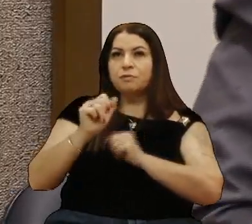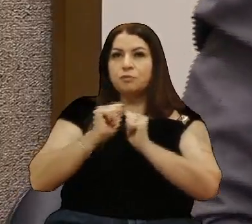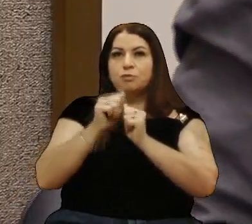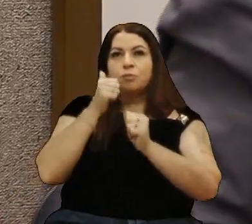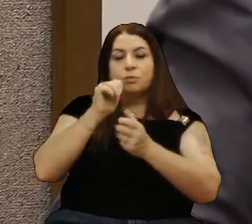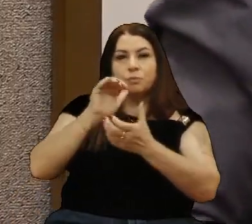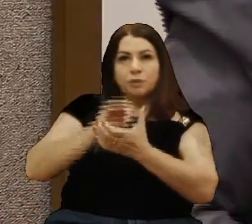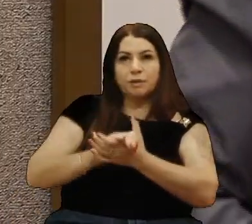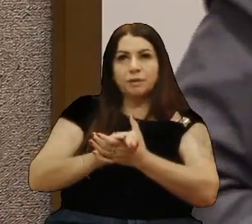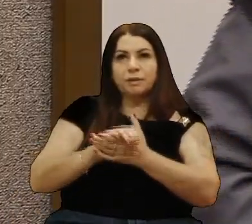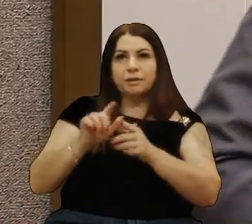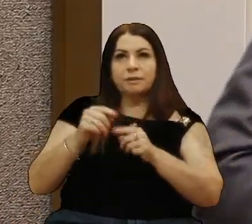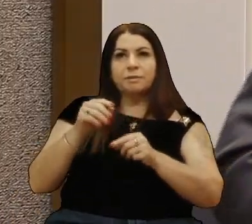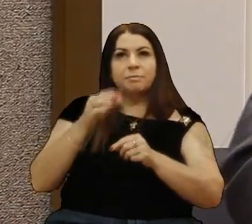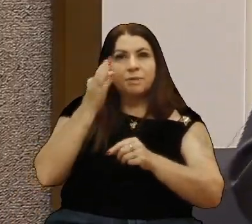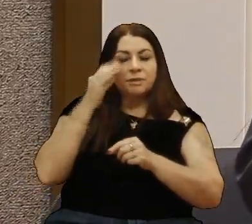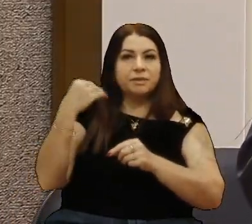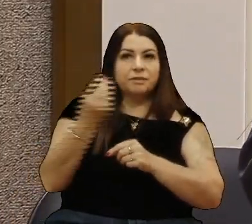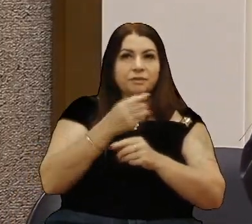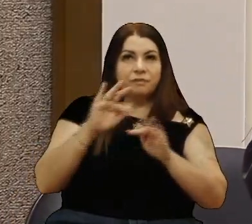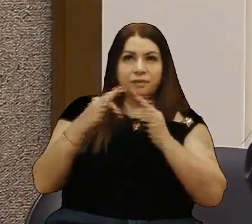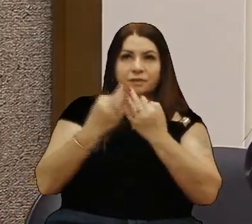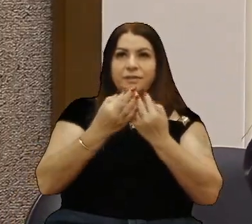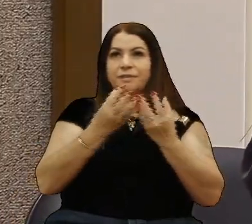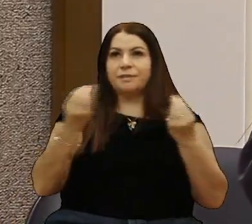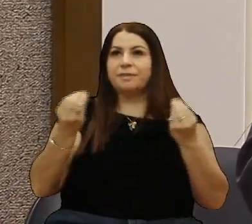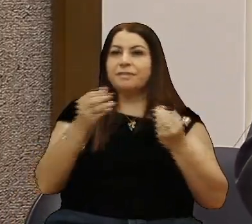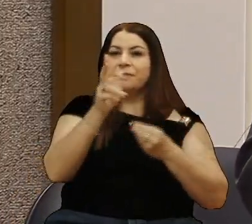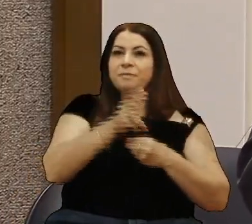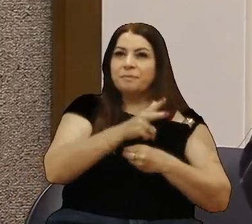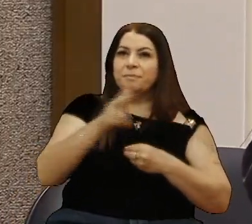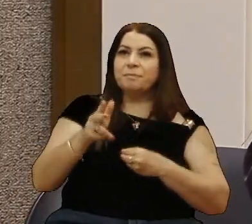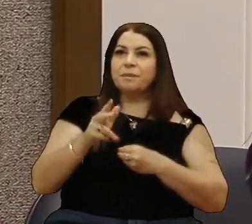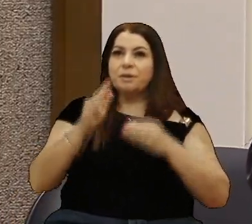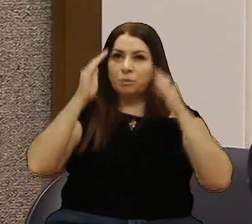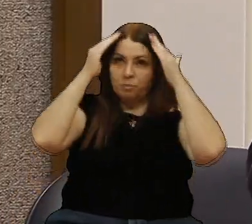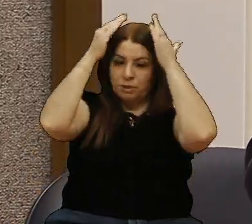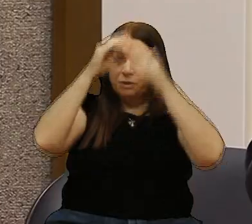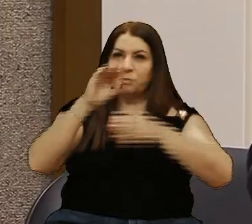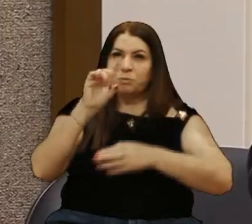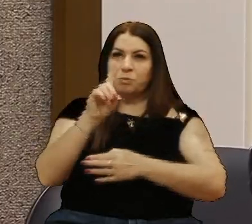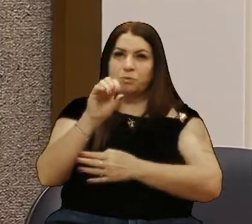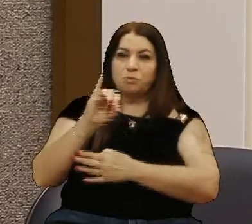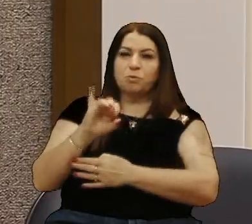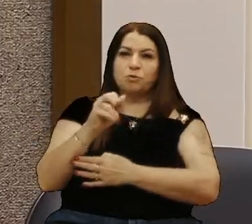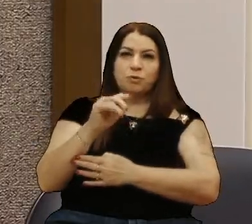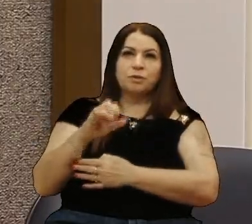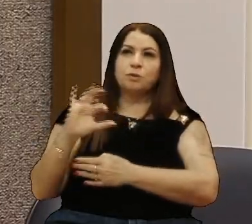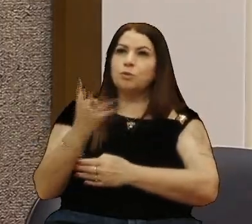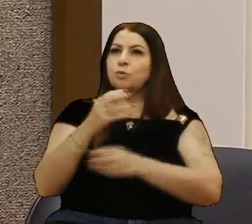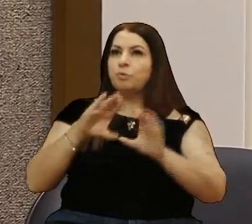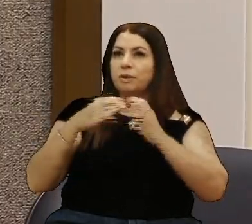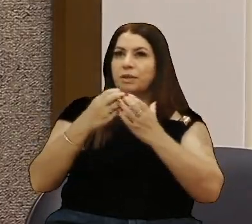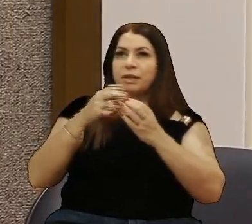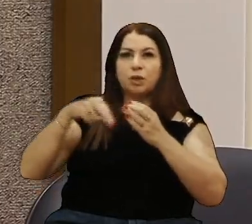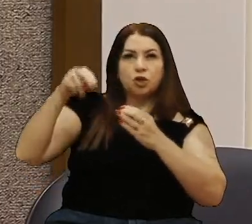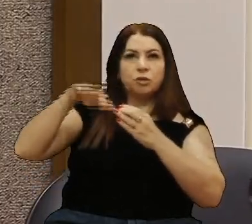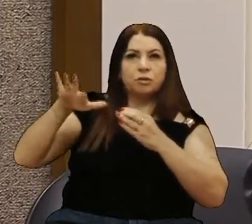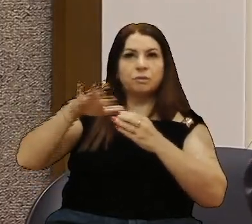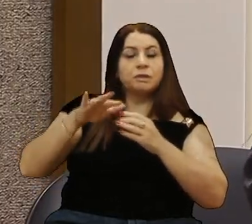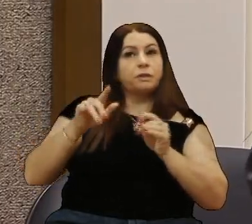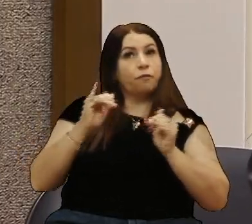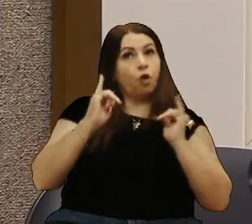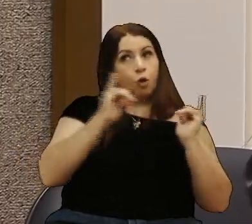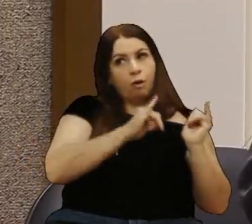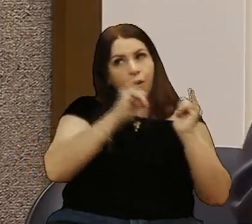esposa, teve a presença de familiares, dezenas de padres, o bispo Dom José, toda a comunidade da Zona Norte, que inclusive foram de